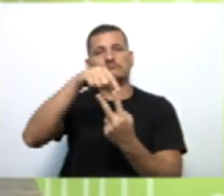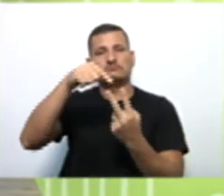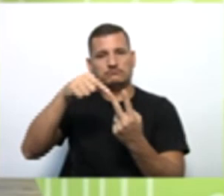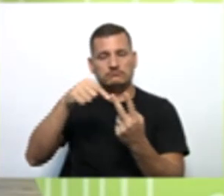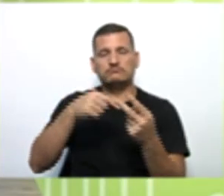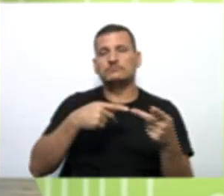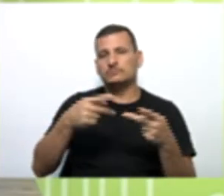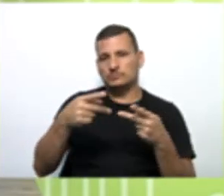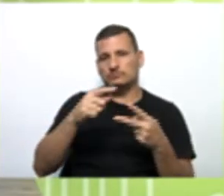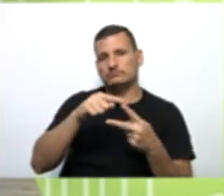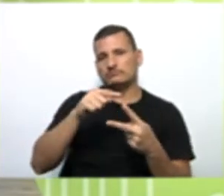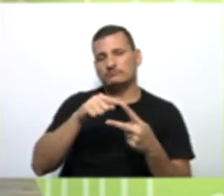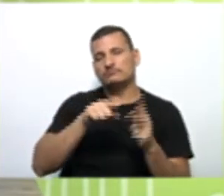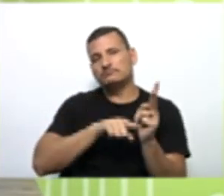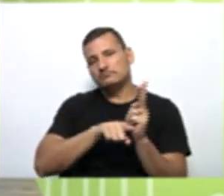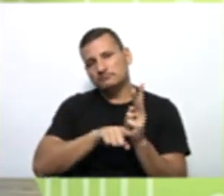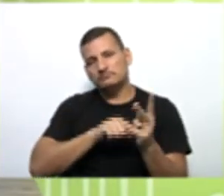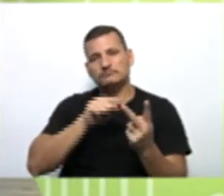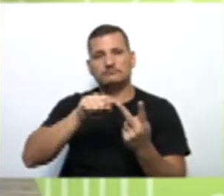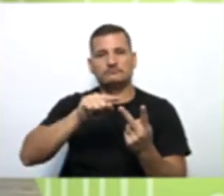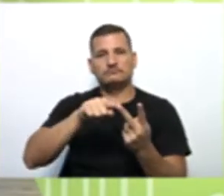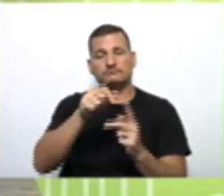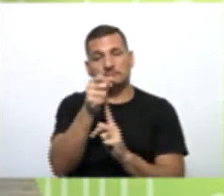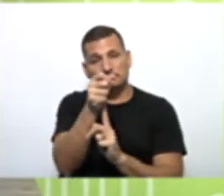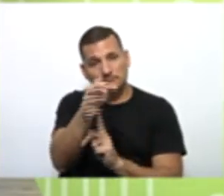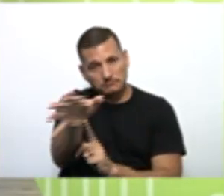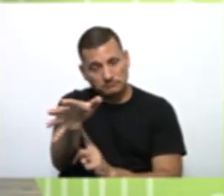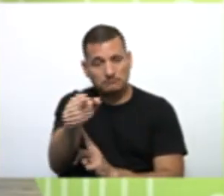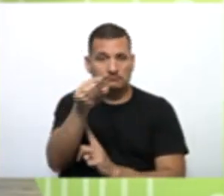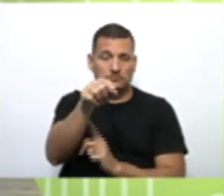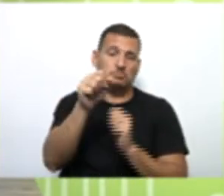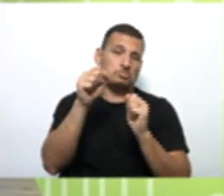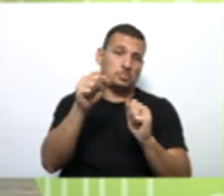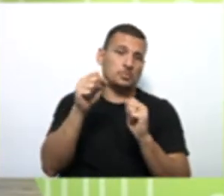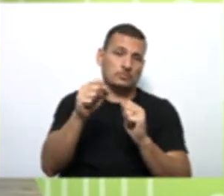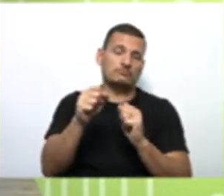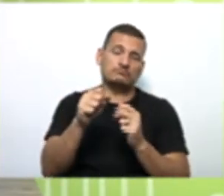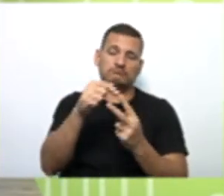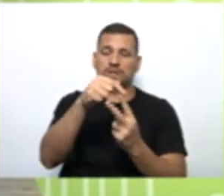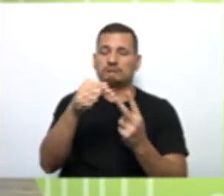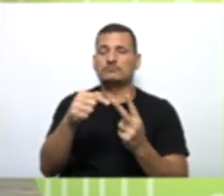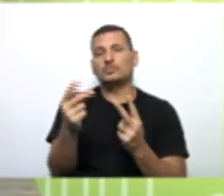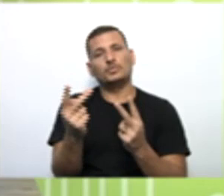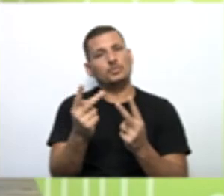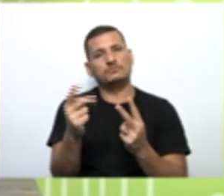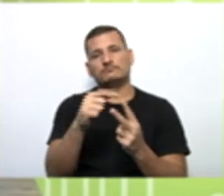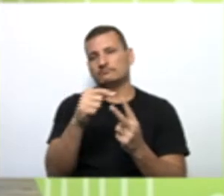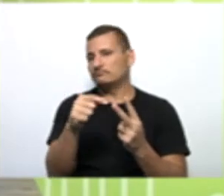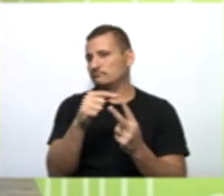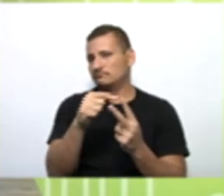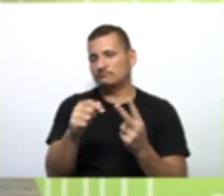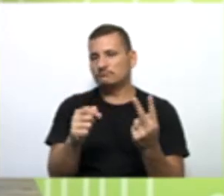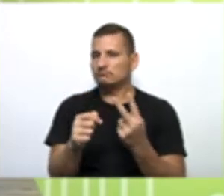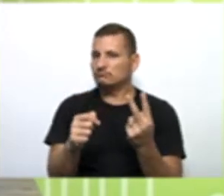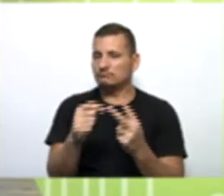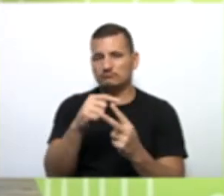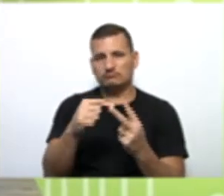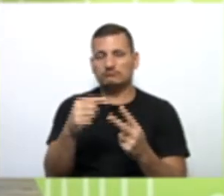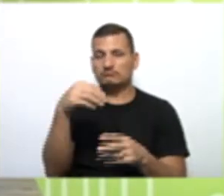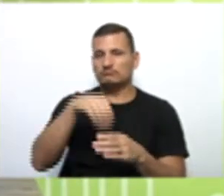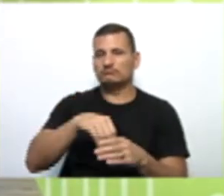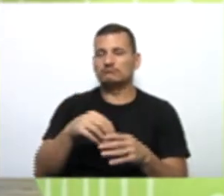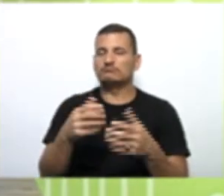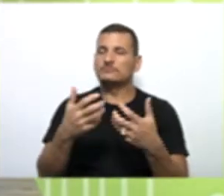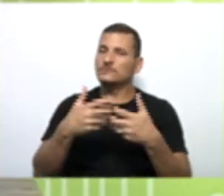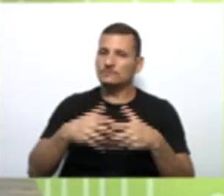o de pesquisa e o de extensão. Você pode participar dos dois dentro do IFRO. Então, sinta-se